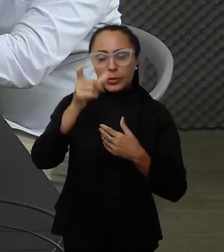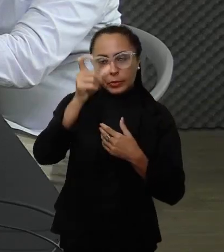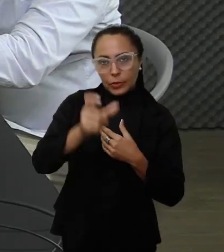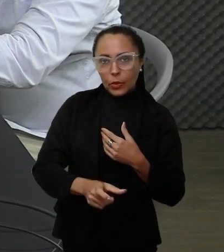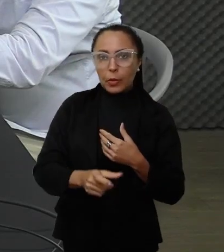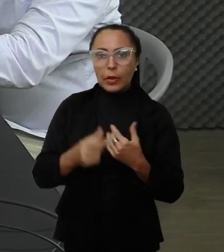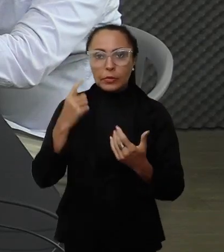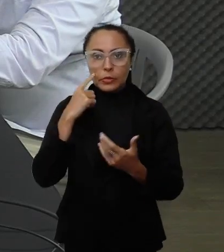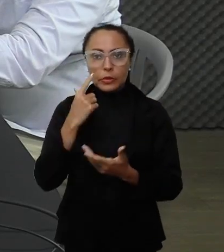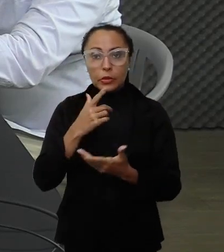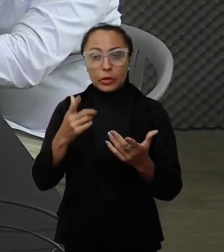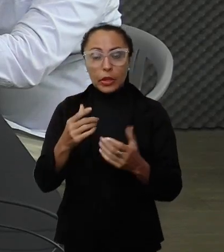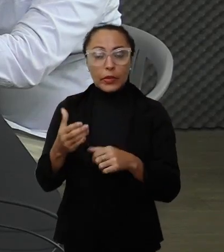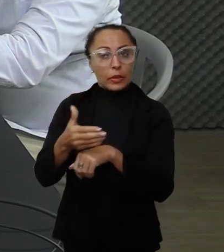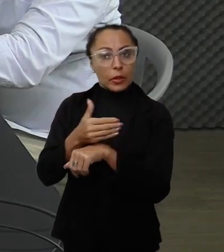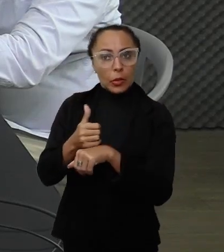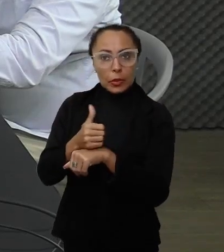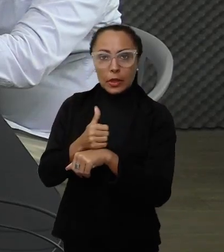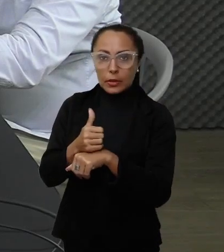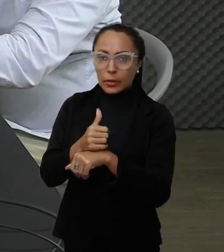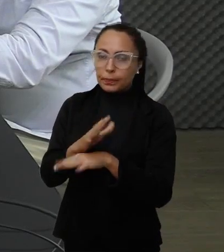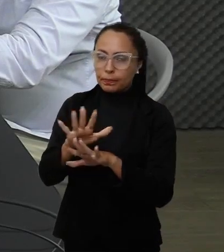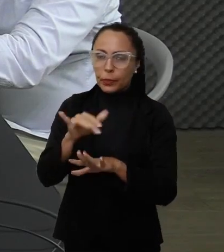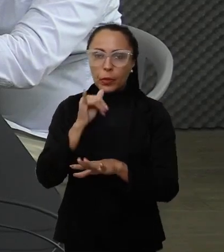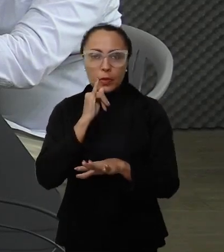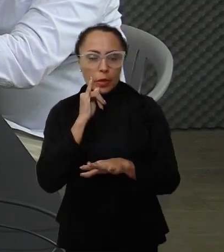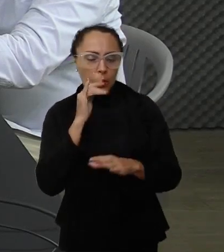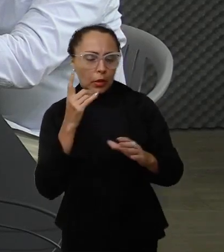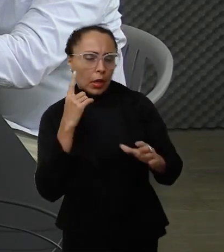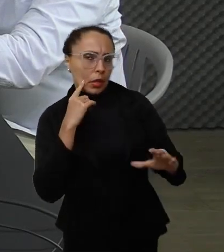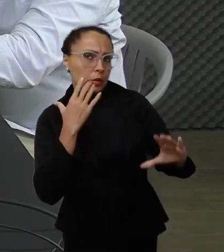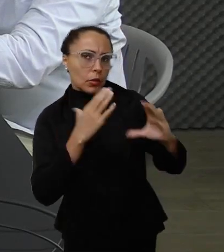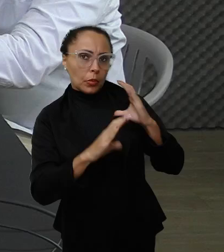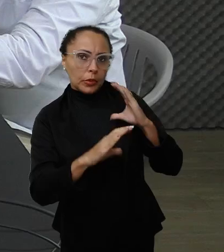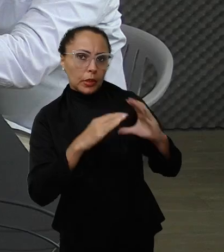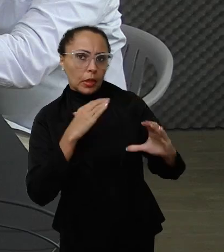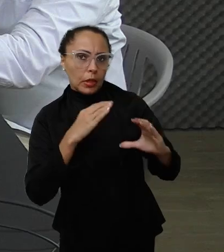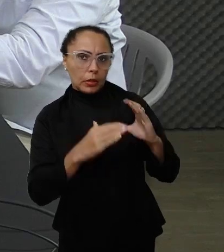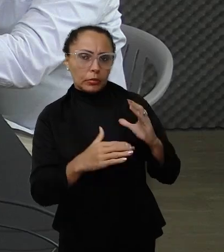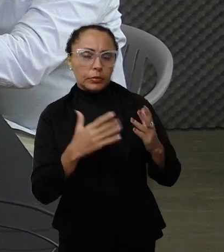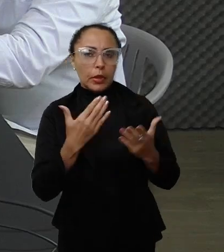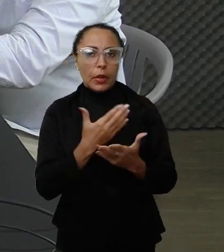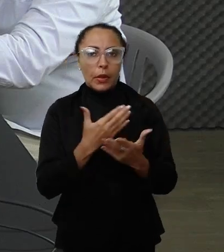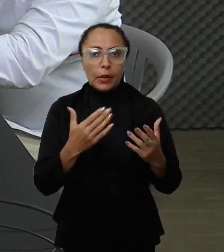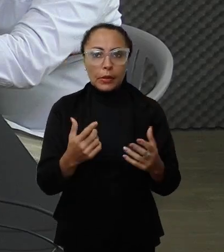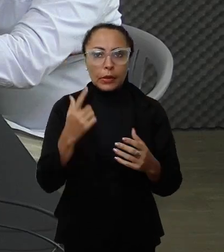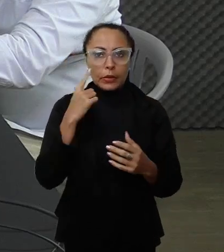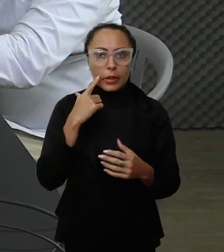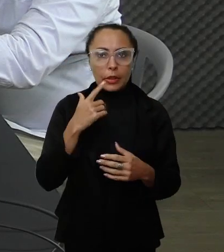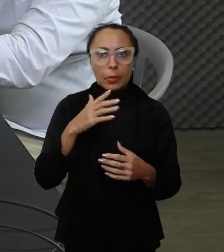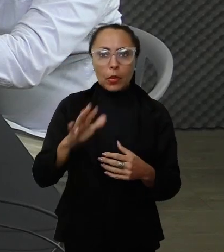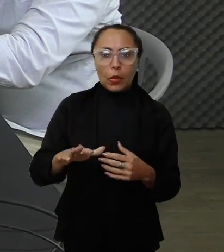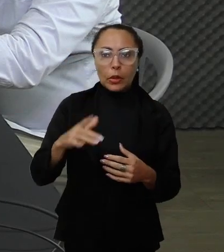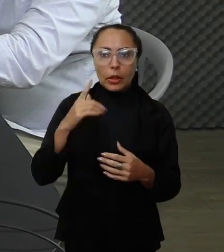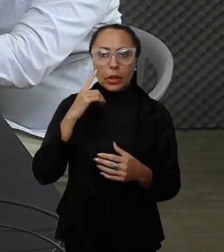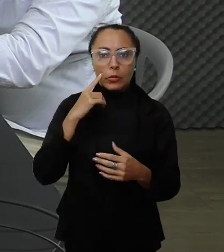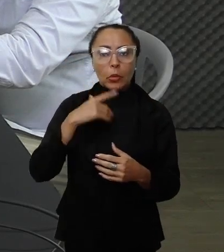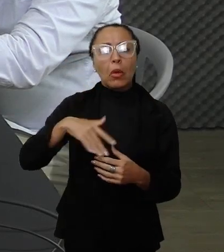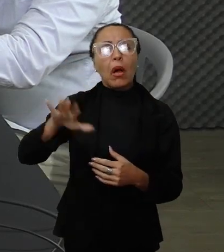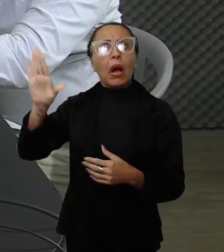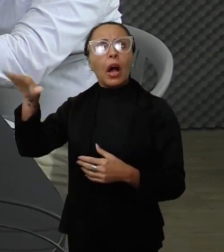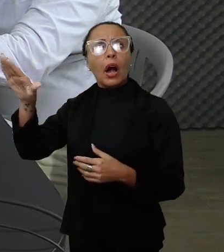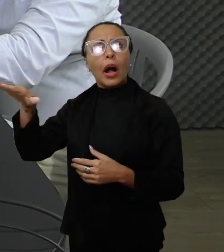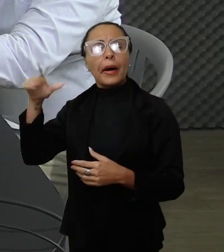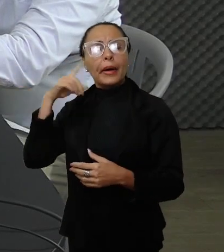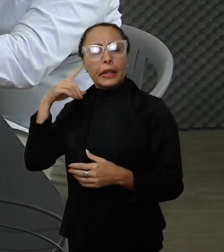a comunicação profissional, digamos assim, está se comunicando, né? Como quando a gente bota o braço para o ônibus parar, você está se